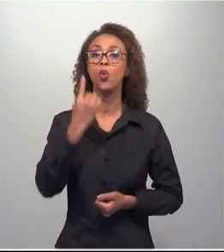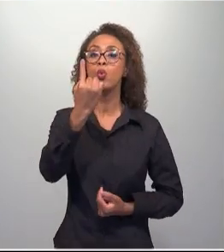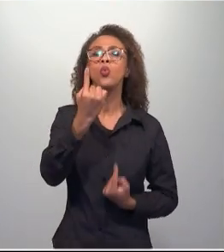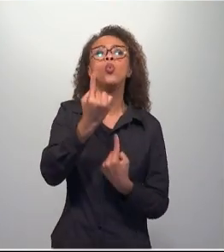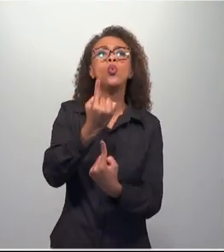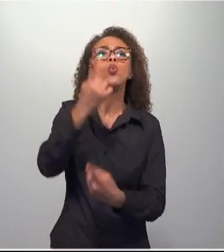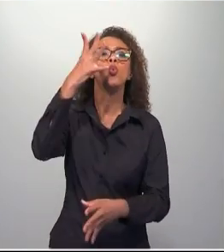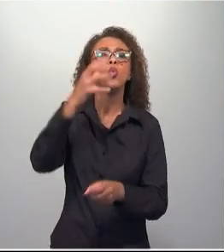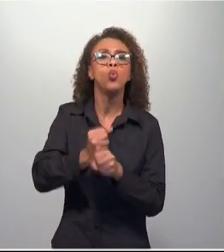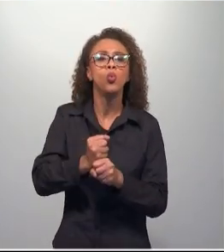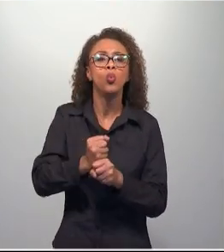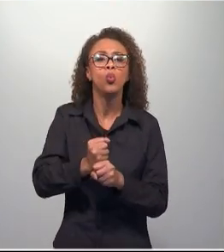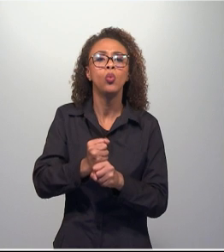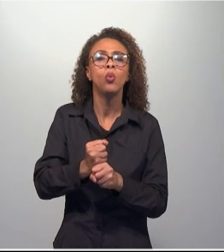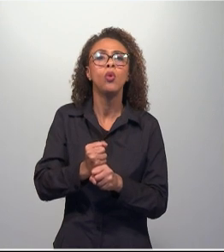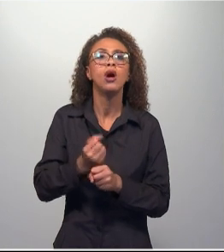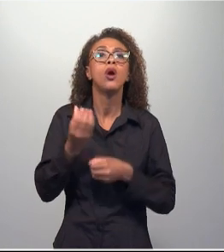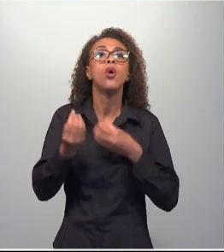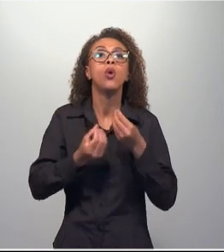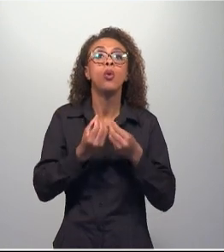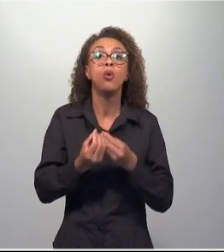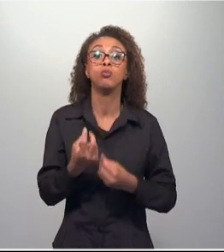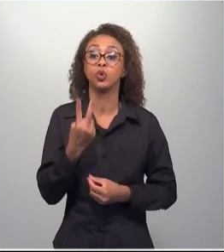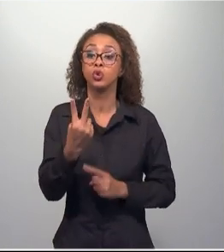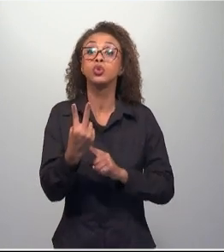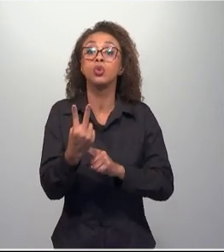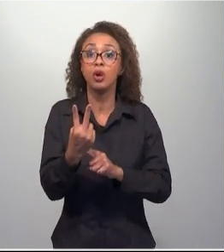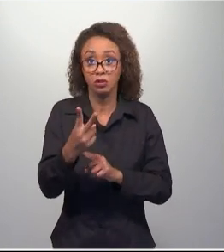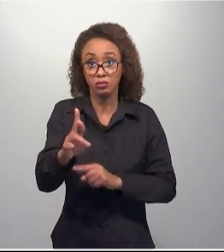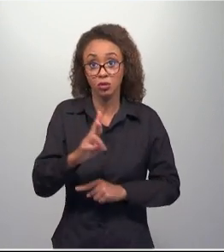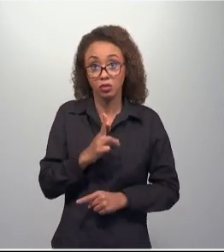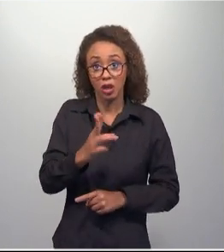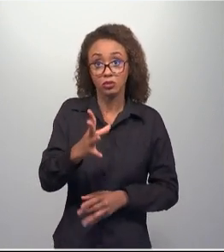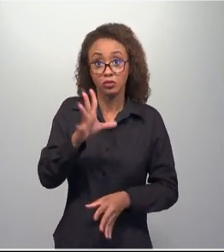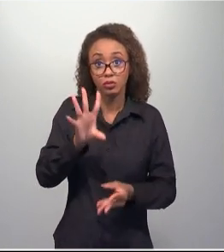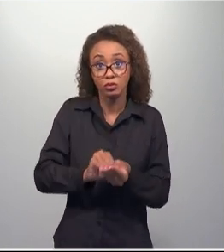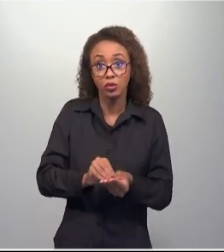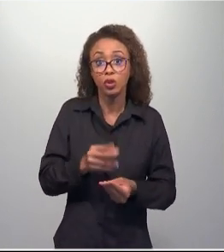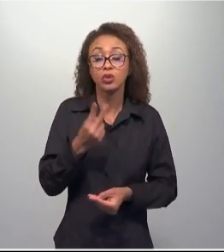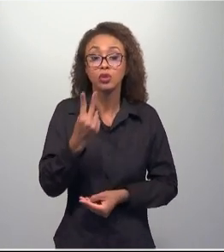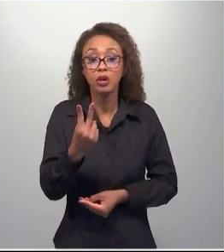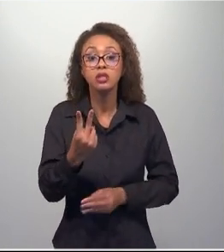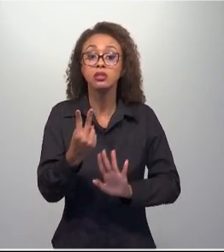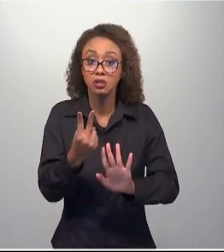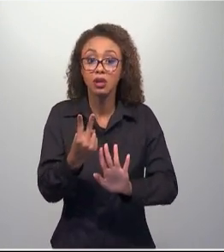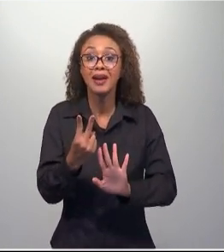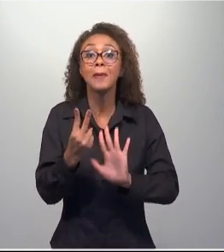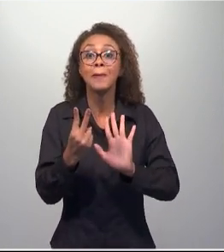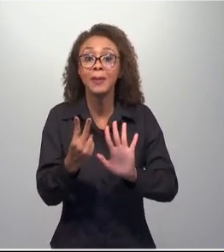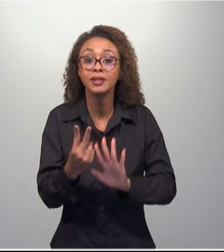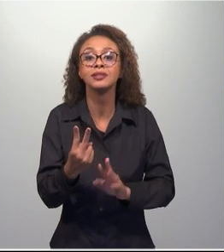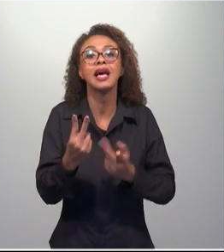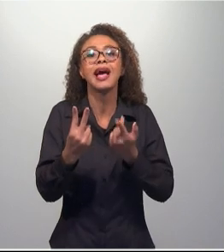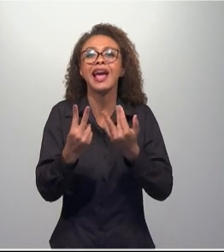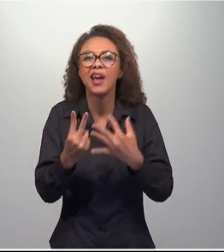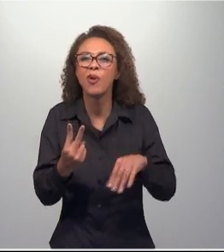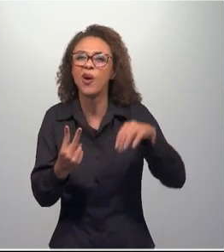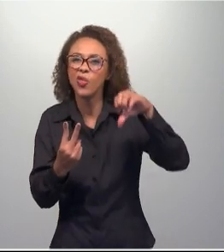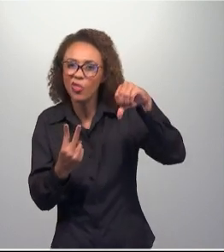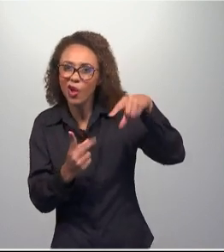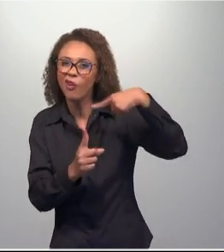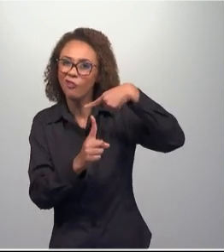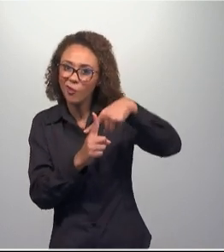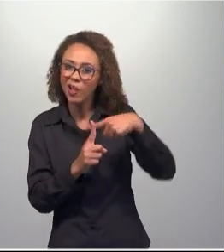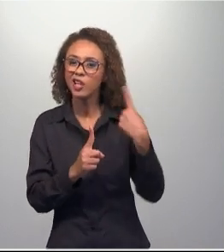e vai um exatamente quando eu tinha o 9 mais um no decimal 9